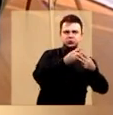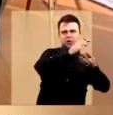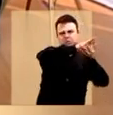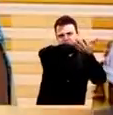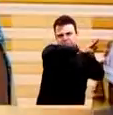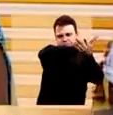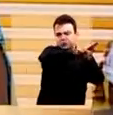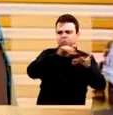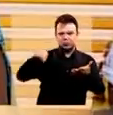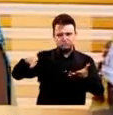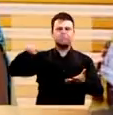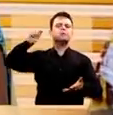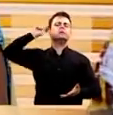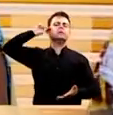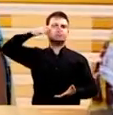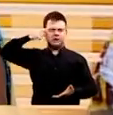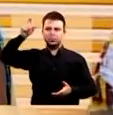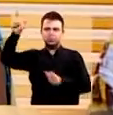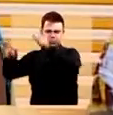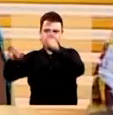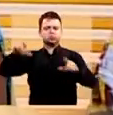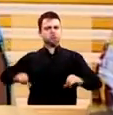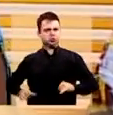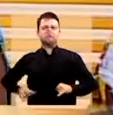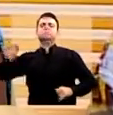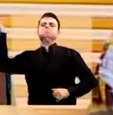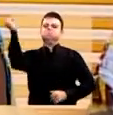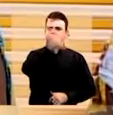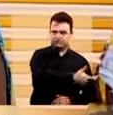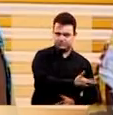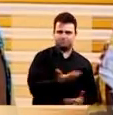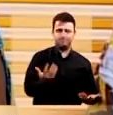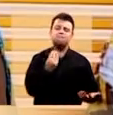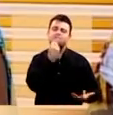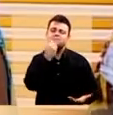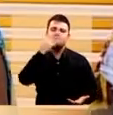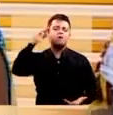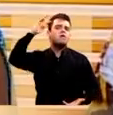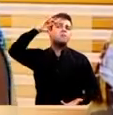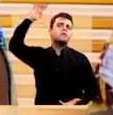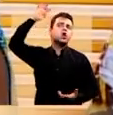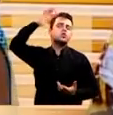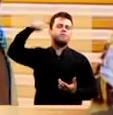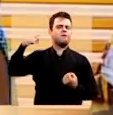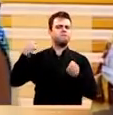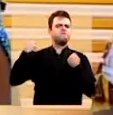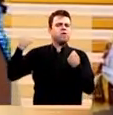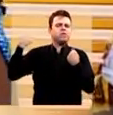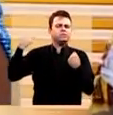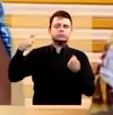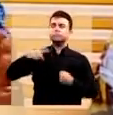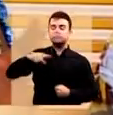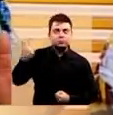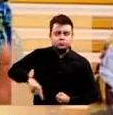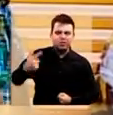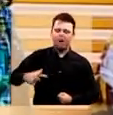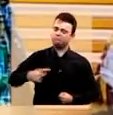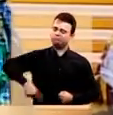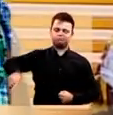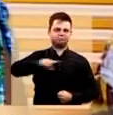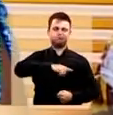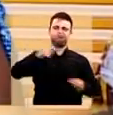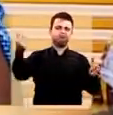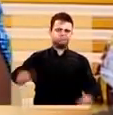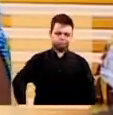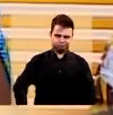Se você não tiver uma cultura que é filosoficamente forte, ninguém aguenta. Porque a gente não está falando de bullying na escola. A